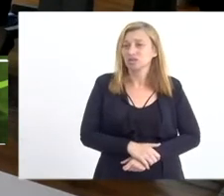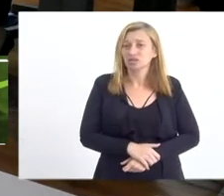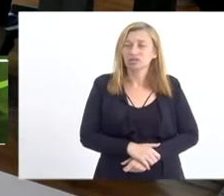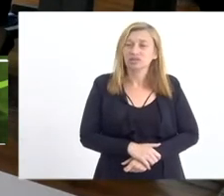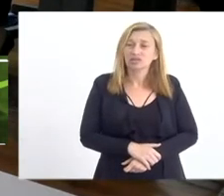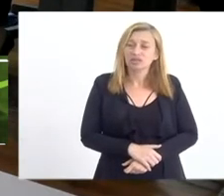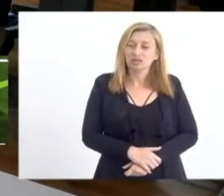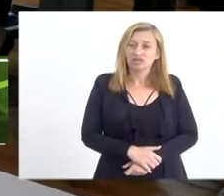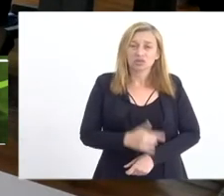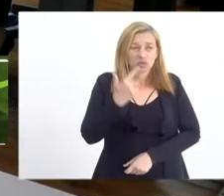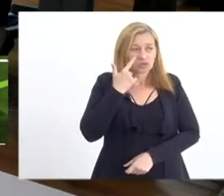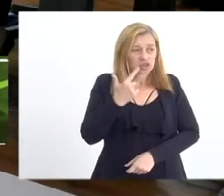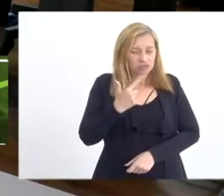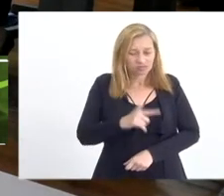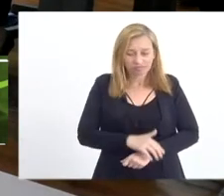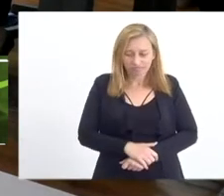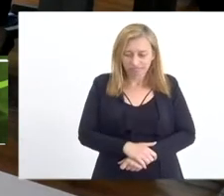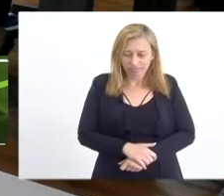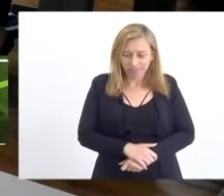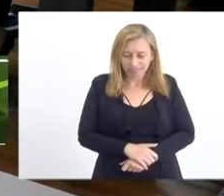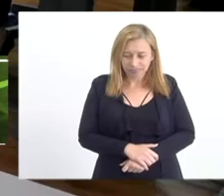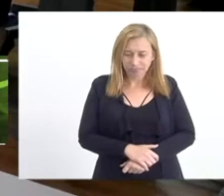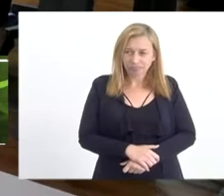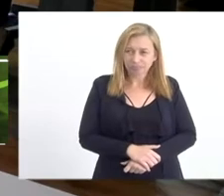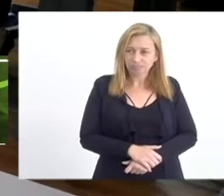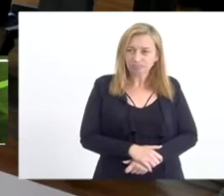Deixa eu ver aqui.